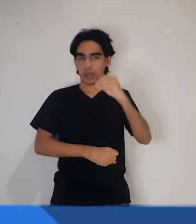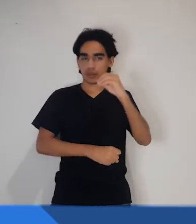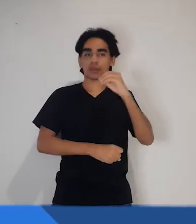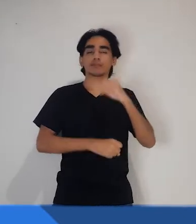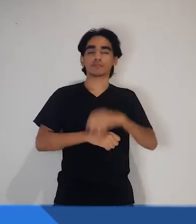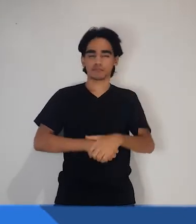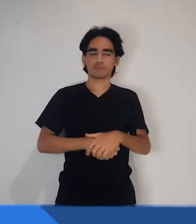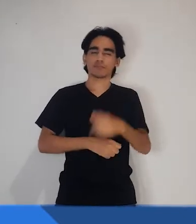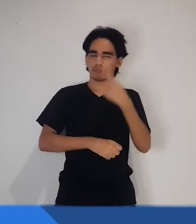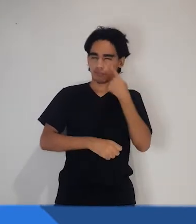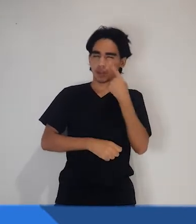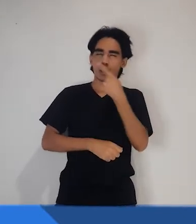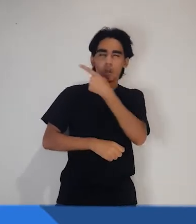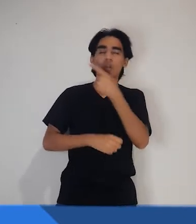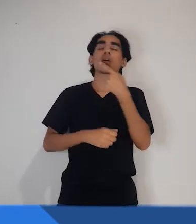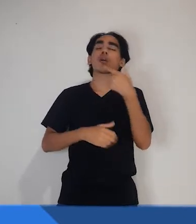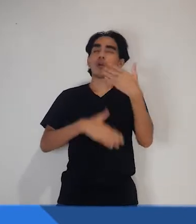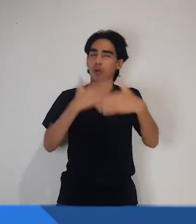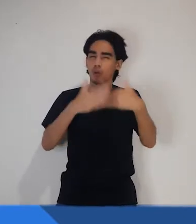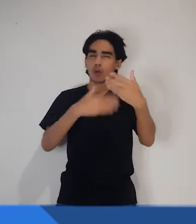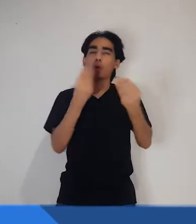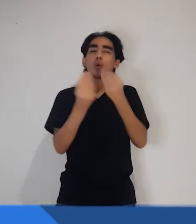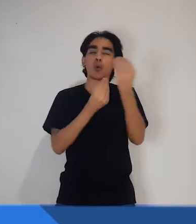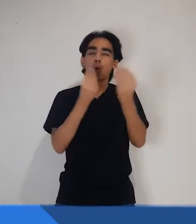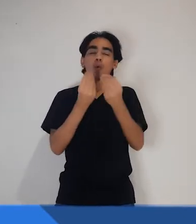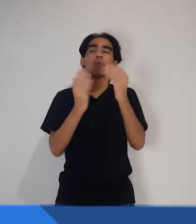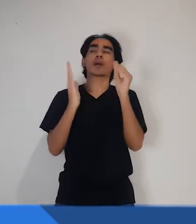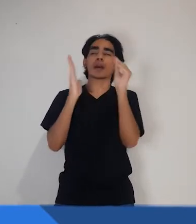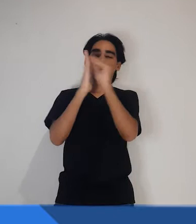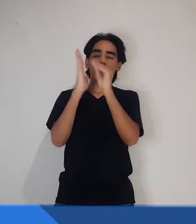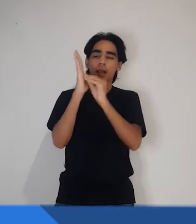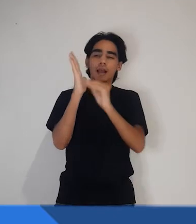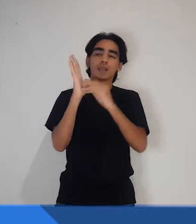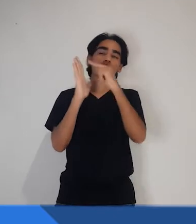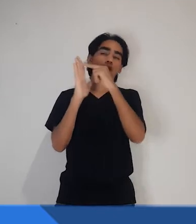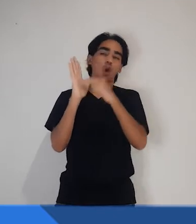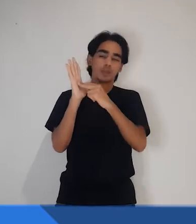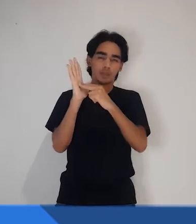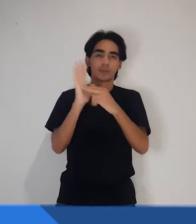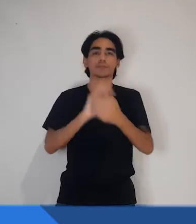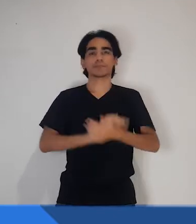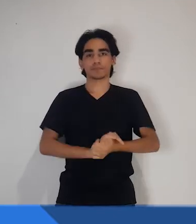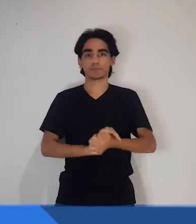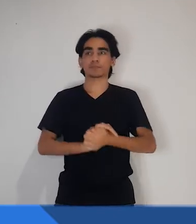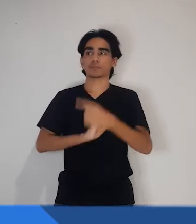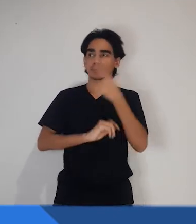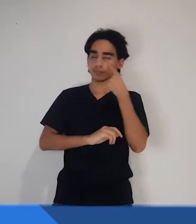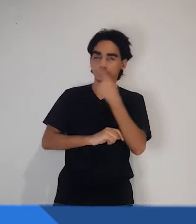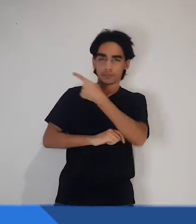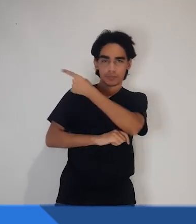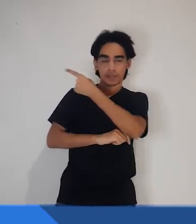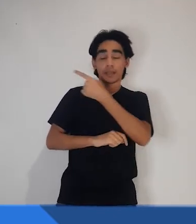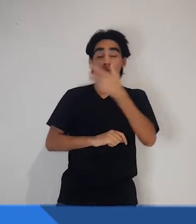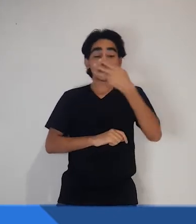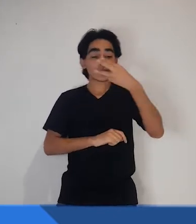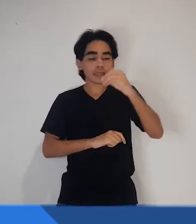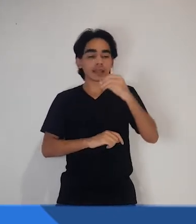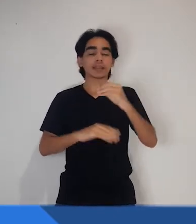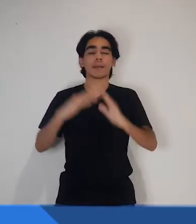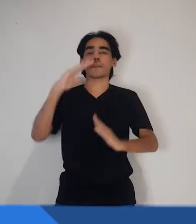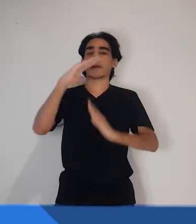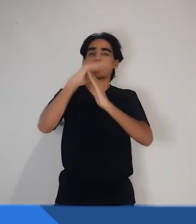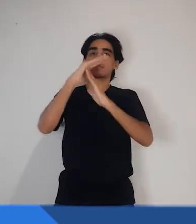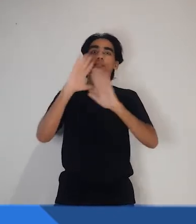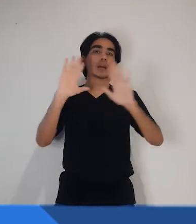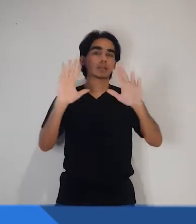é que a gente dá a nota para cada questão. Então eu coloco 30 aqui na nota máxima e gravo. Por enquanto a gente